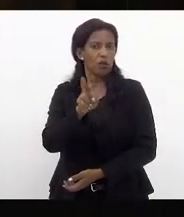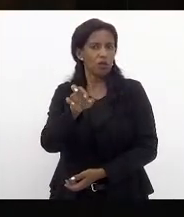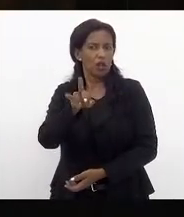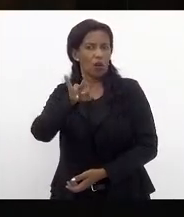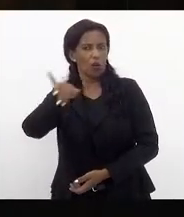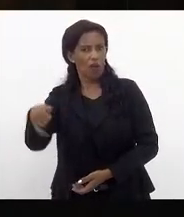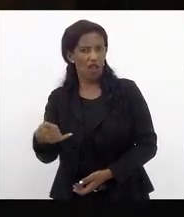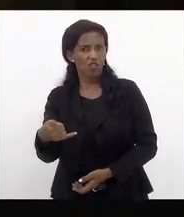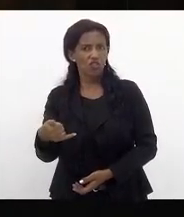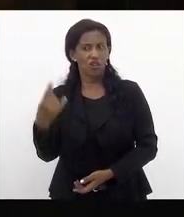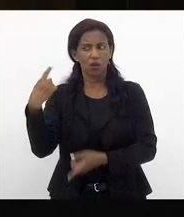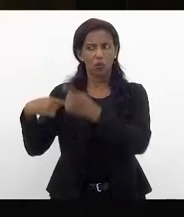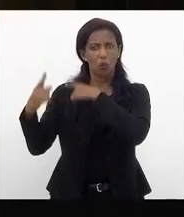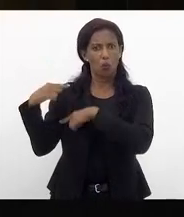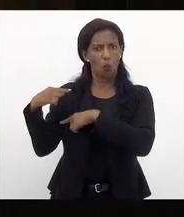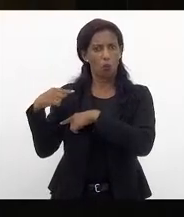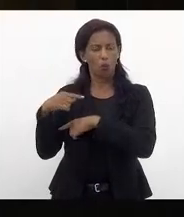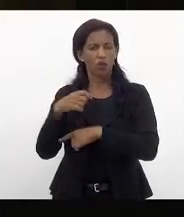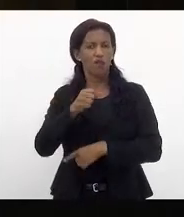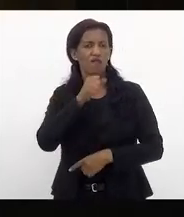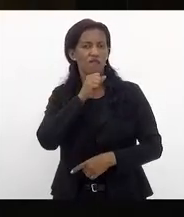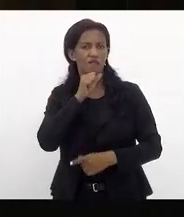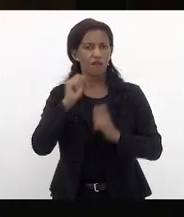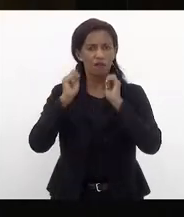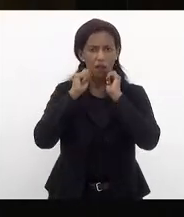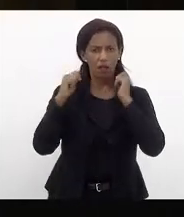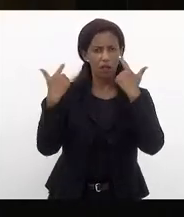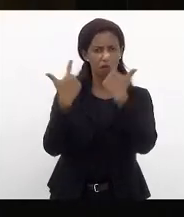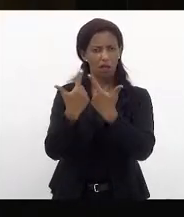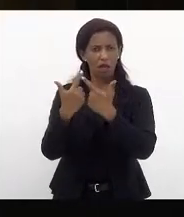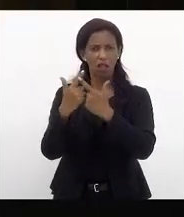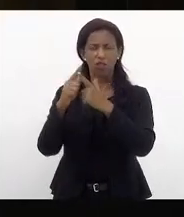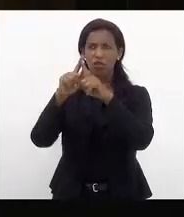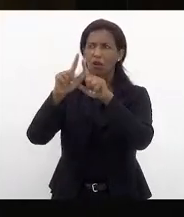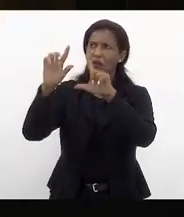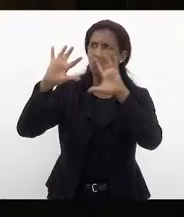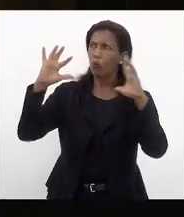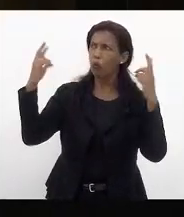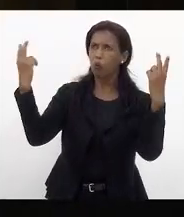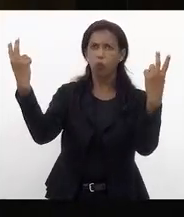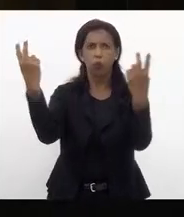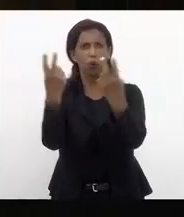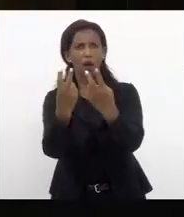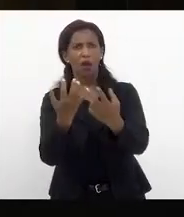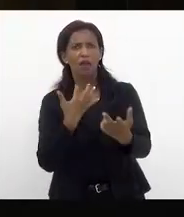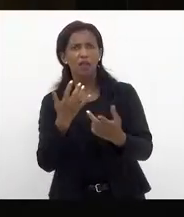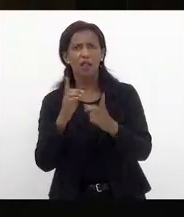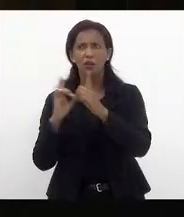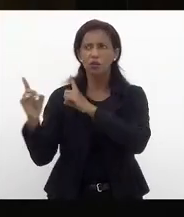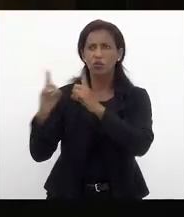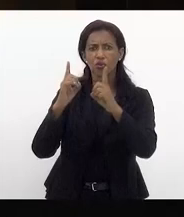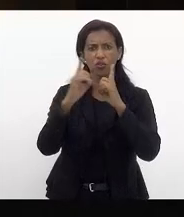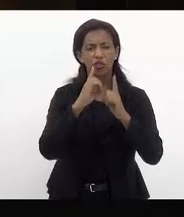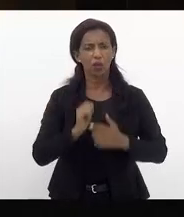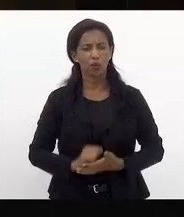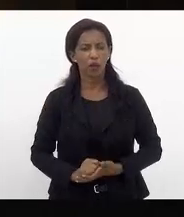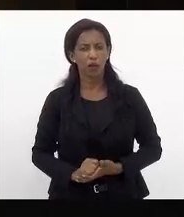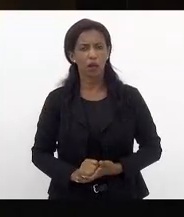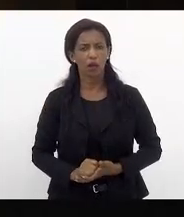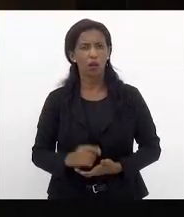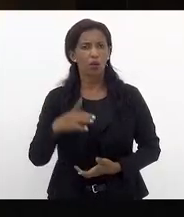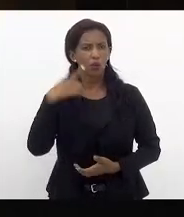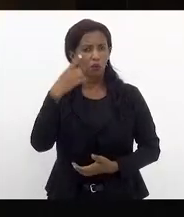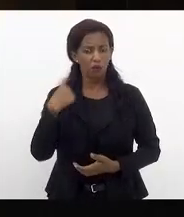velha LERJ, né, ocupando galerias, ocupando o espaço da praça, tentando dialogar com os deputados, e aqui venho